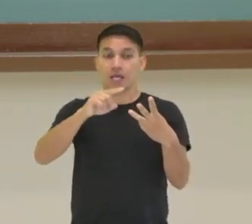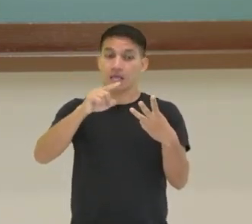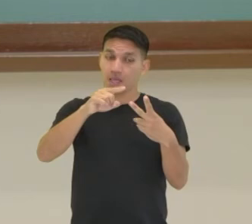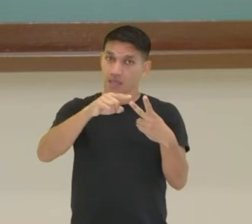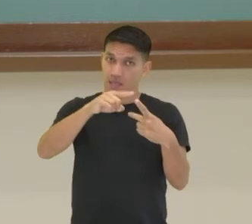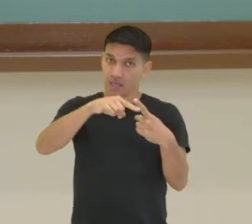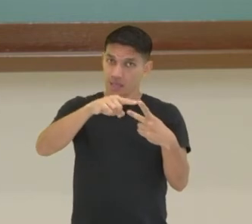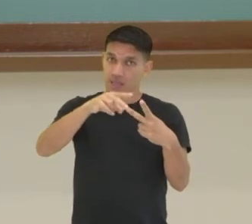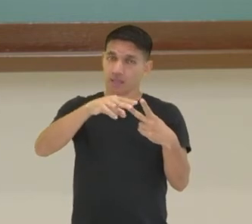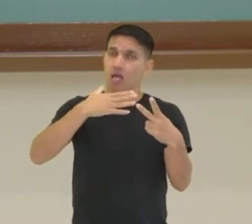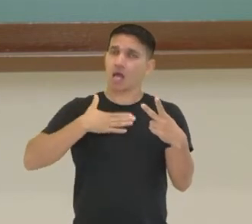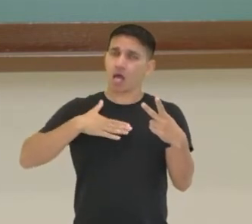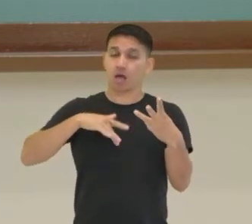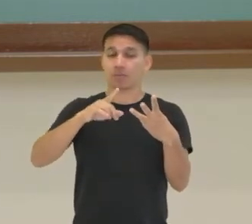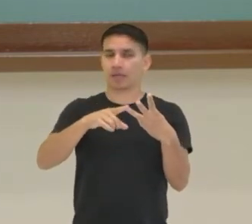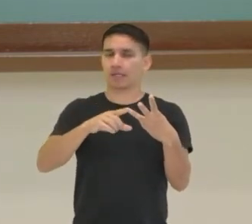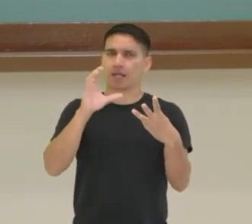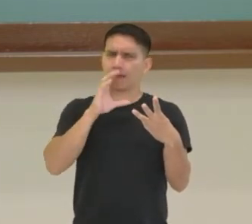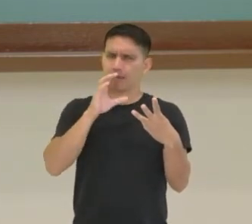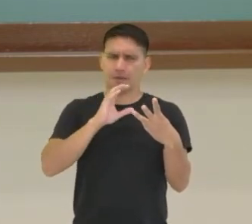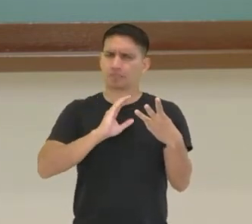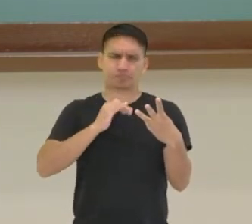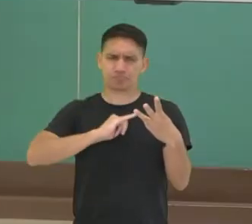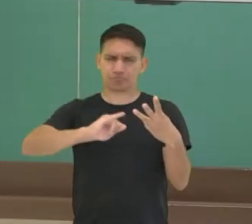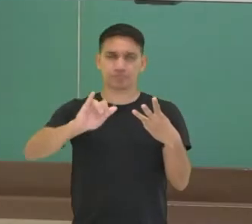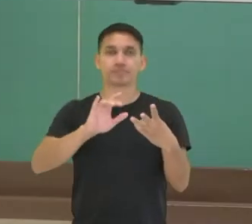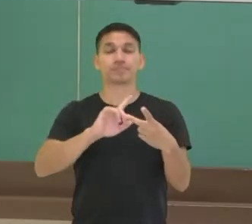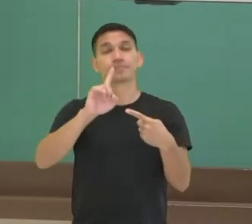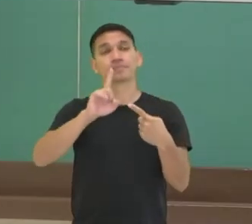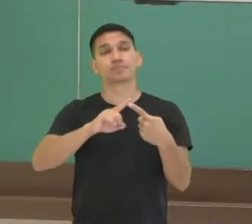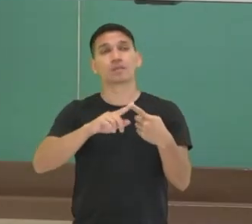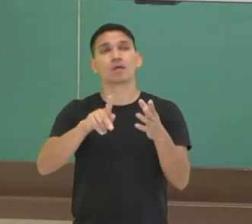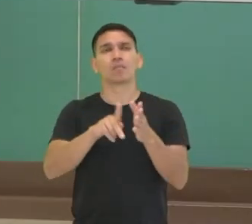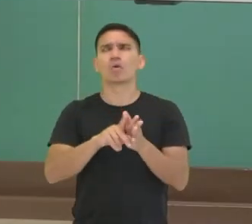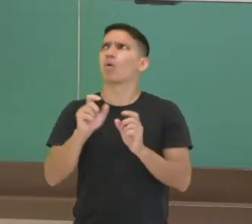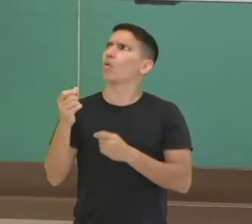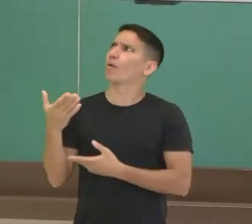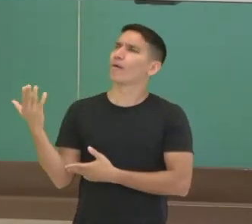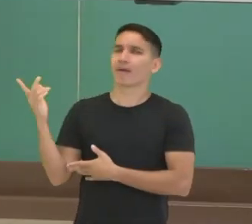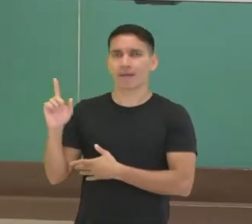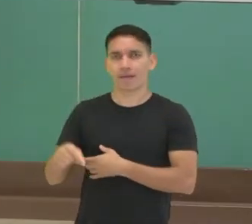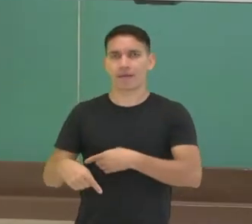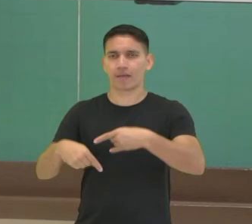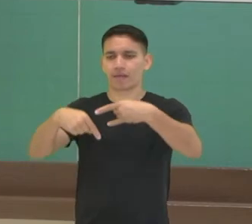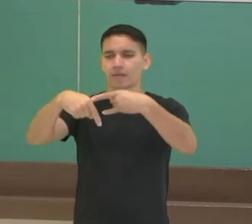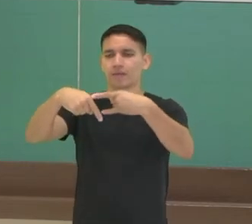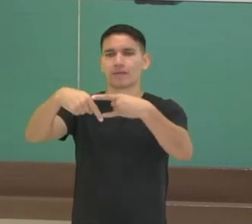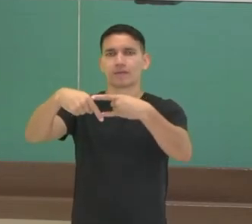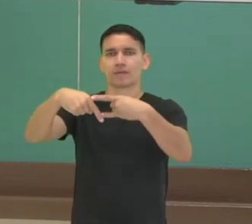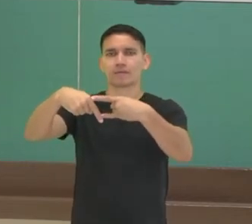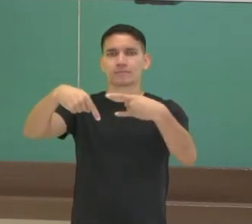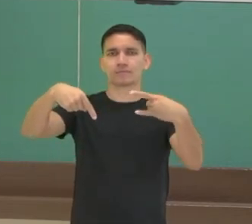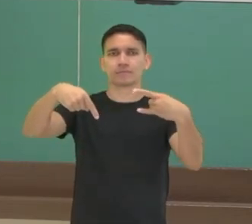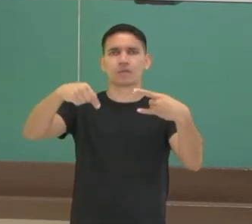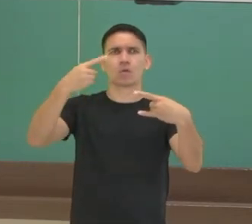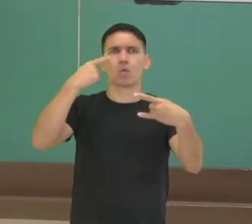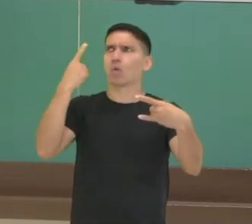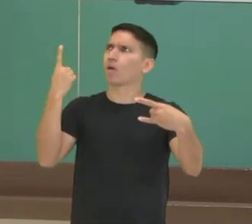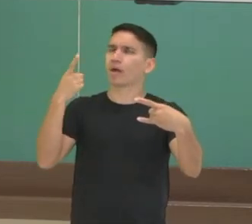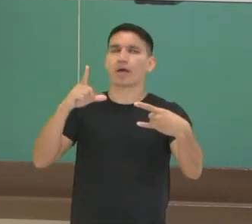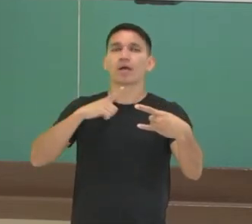atenção. O primeiro trapézio é o trapézio retângulo. O que é um trapézio retângulo? Ele basicamente tem 2